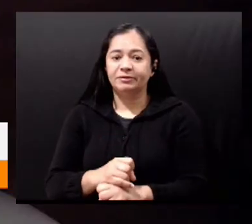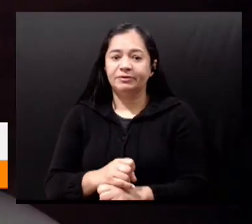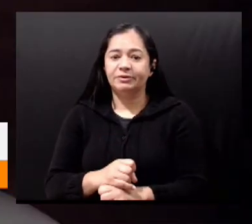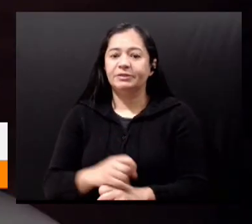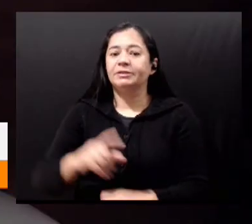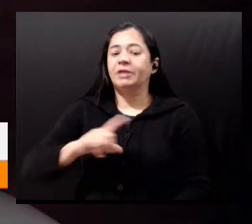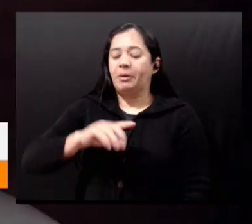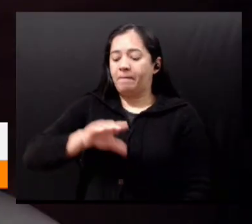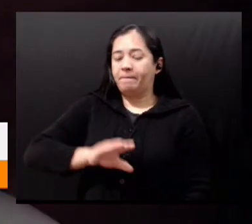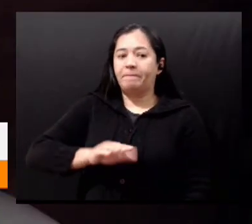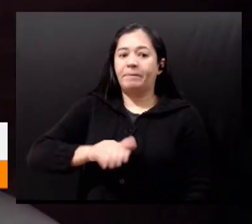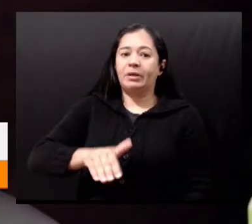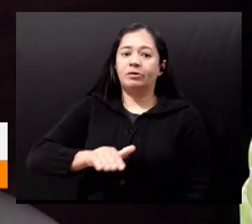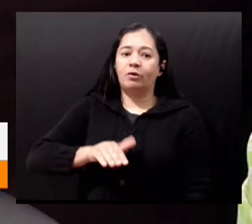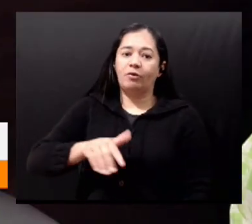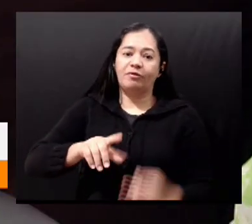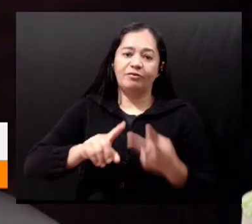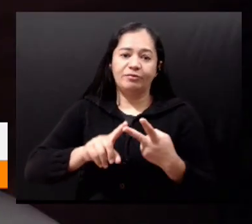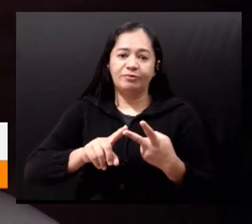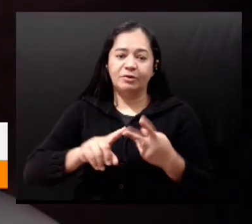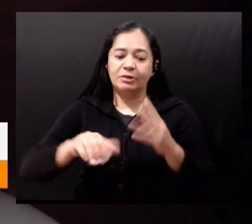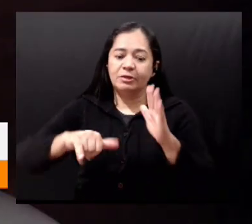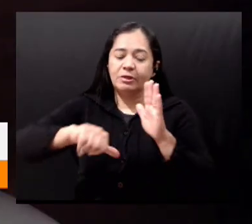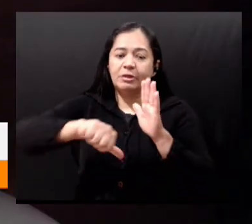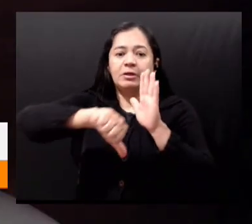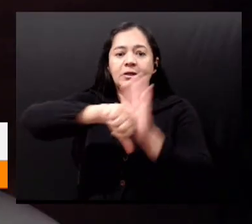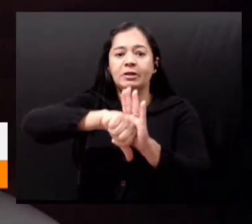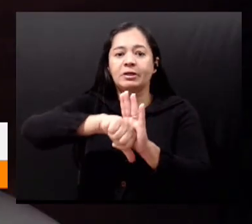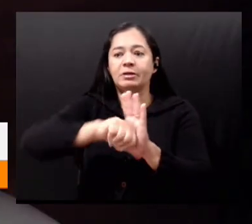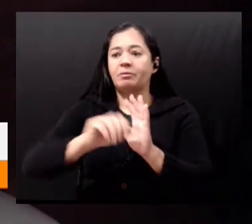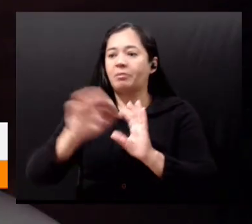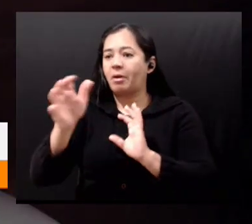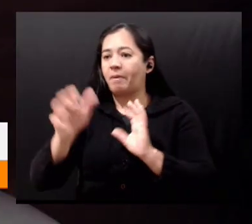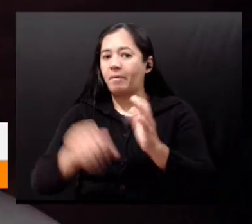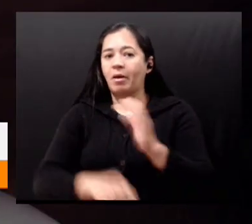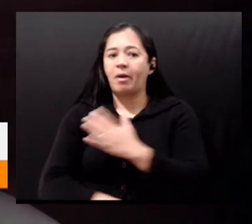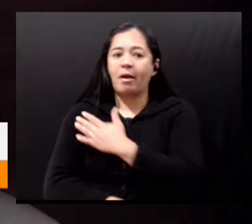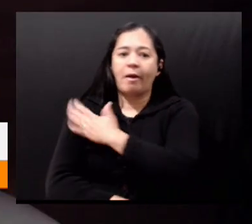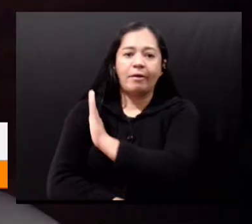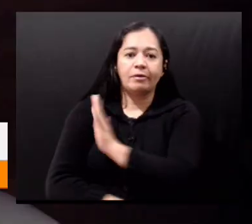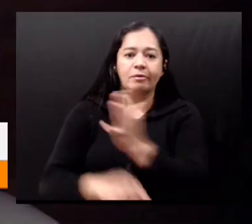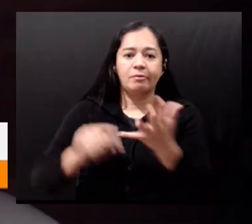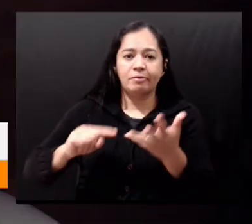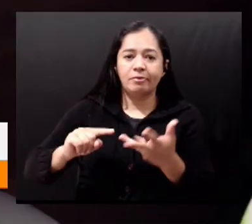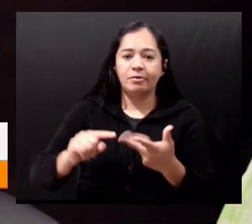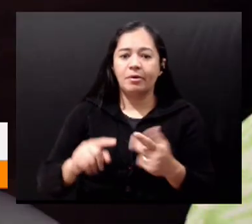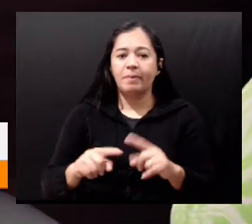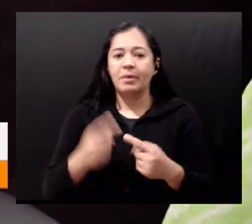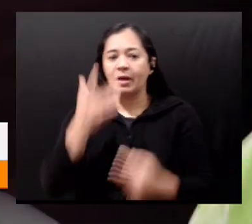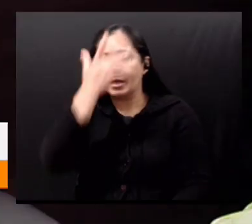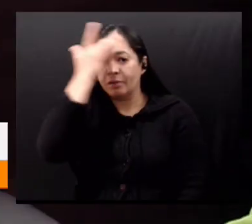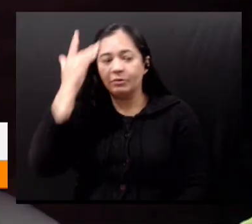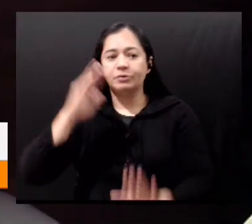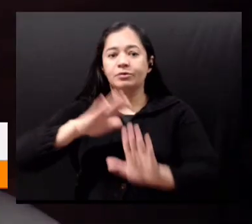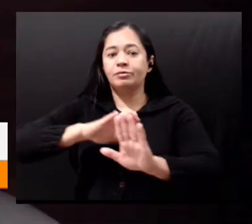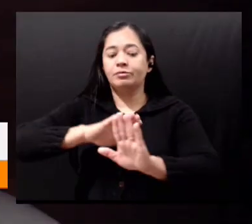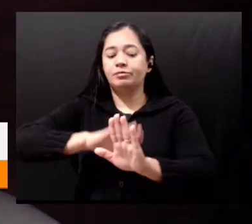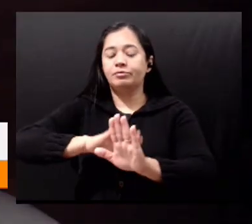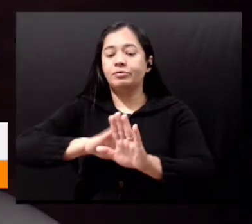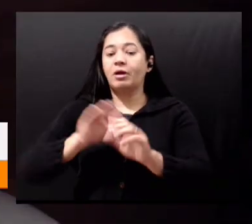vê crimes acontecendo, racismo, xenofobia, que as Isso. pessoas se escondem atrás da tela do celular.